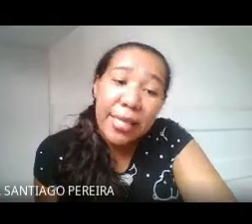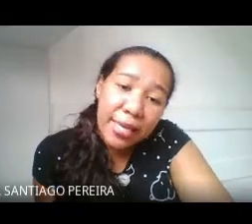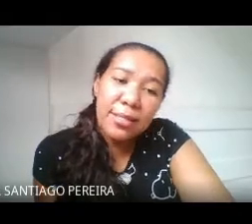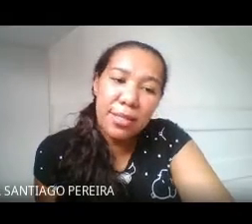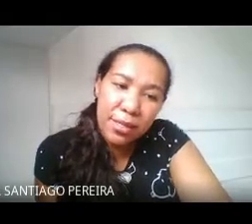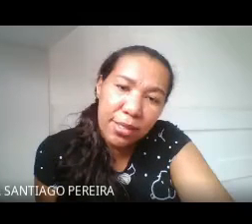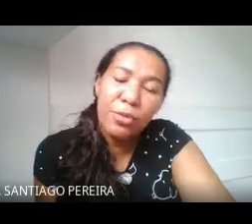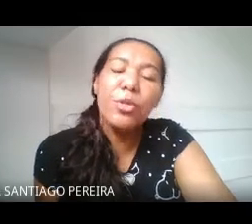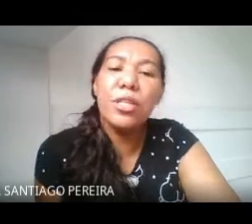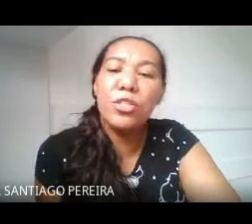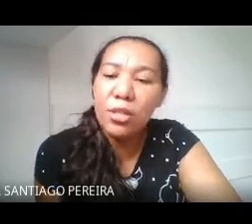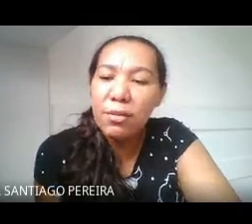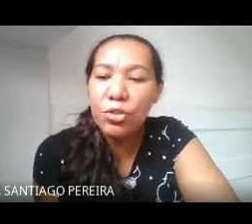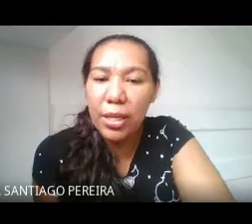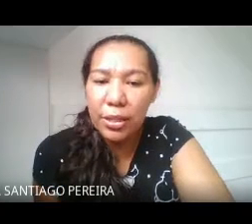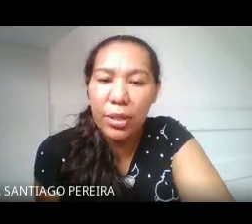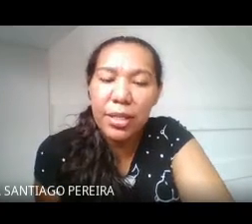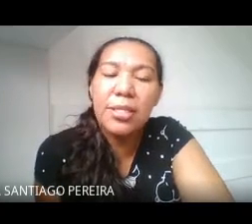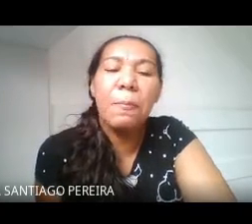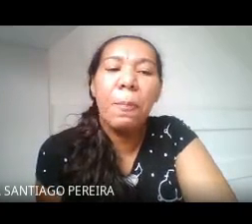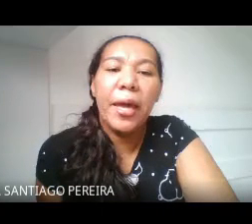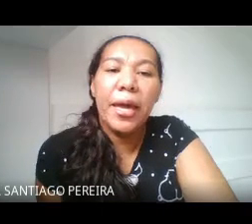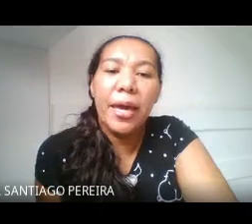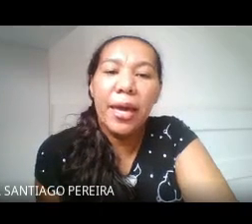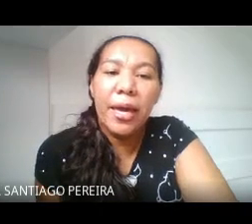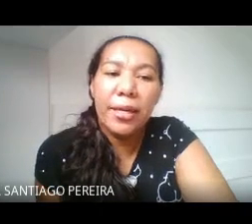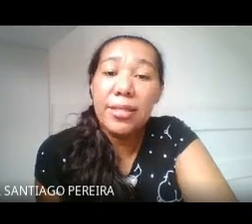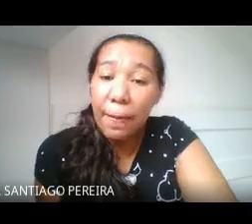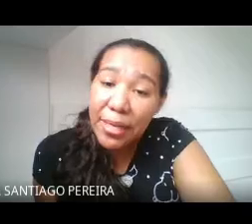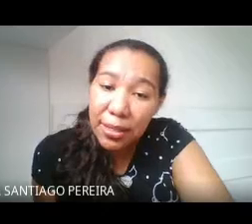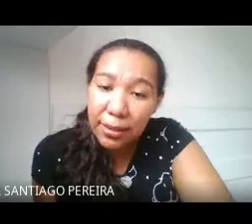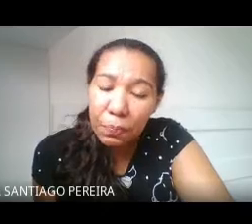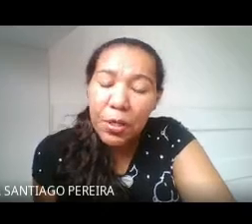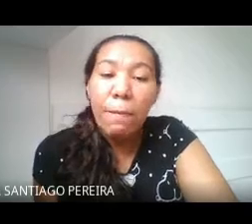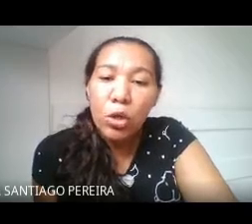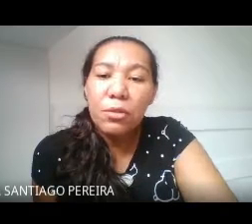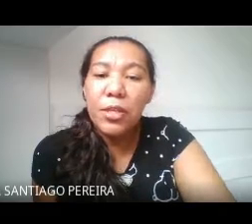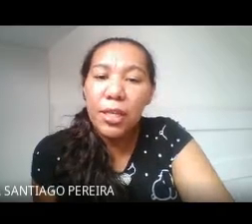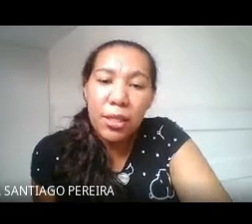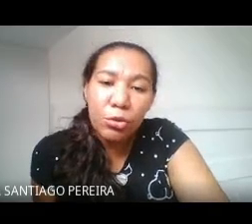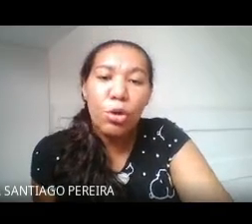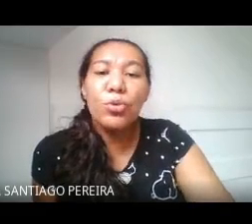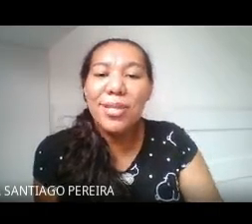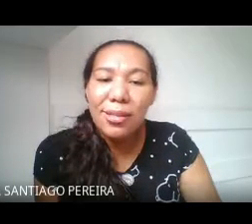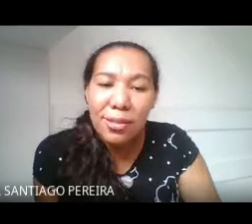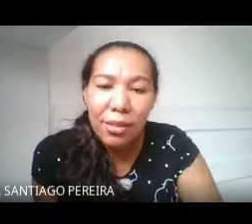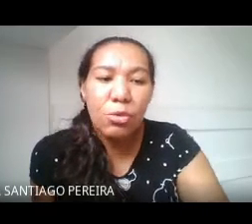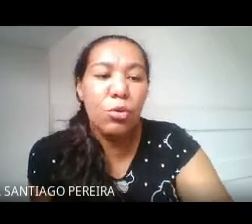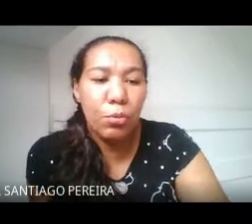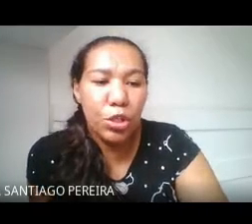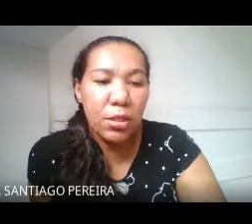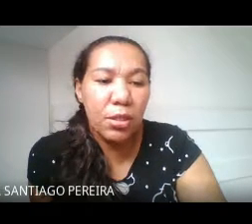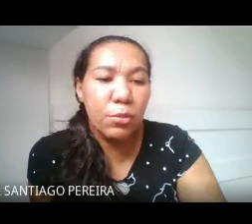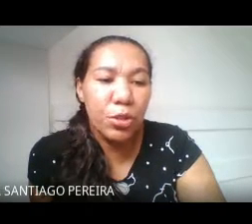E é nesse sentido que os adjetivos da língua inglesa se apresentam. Modificando o